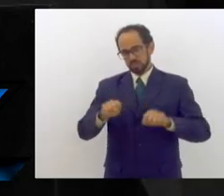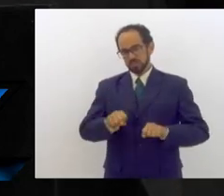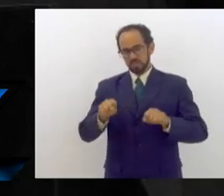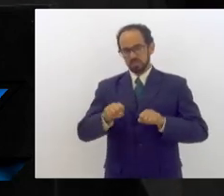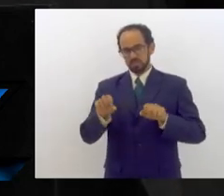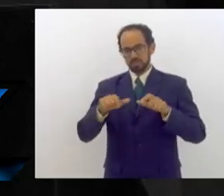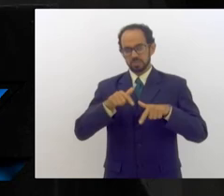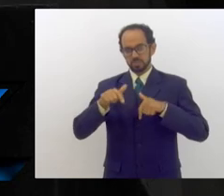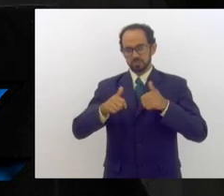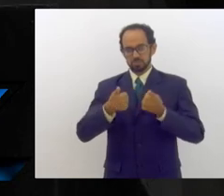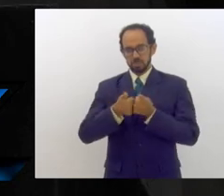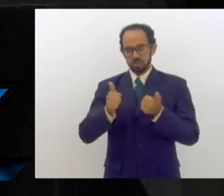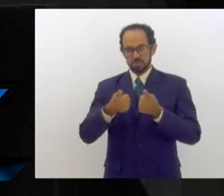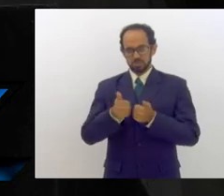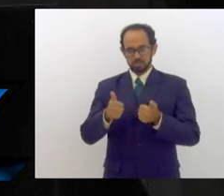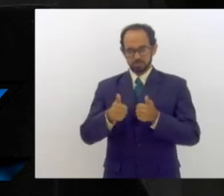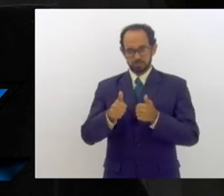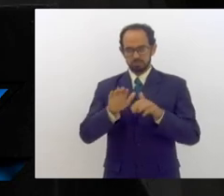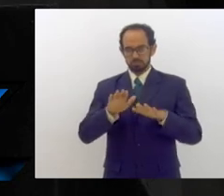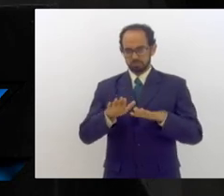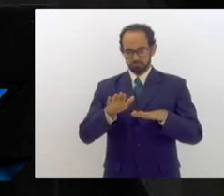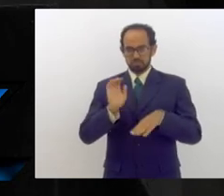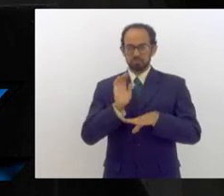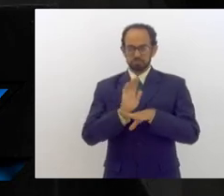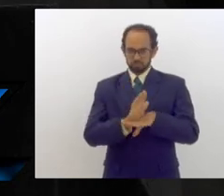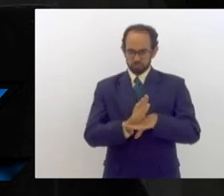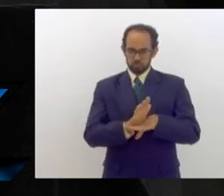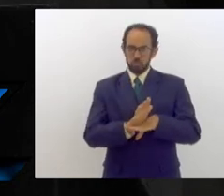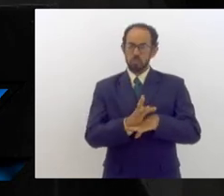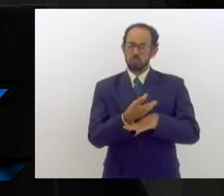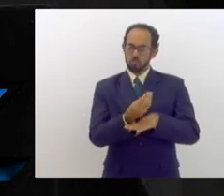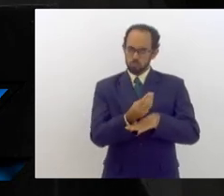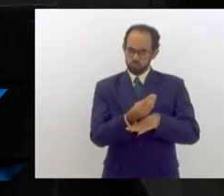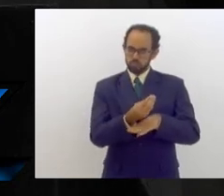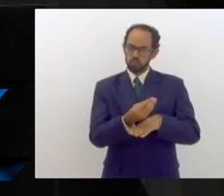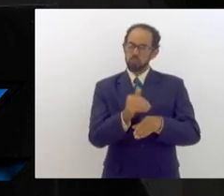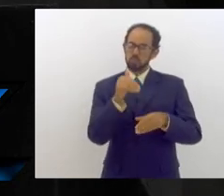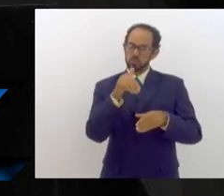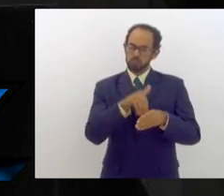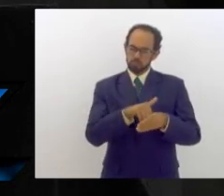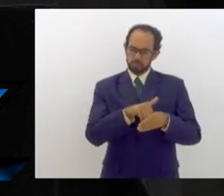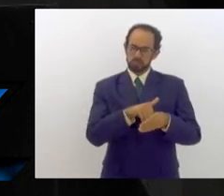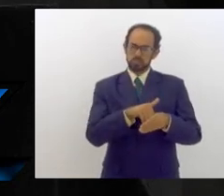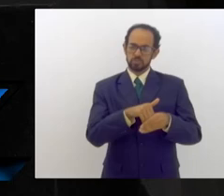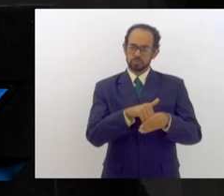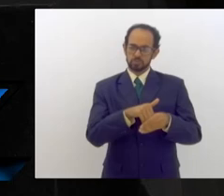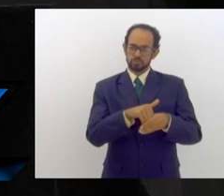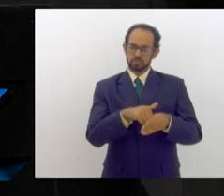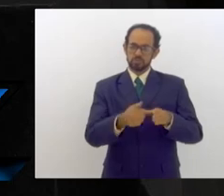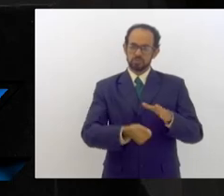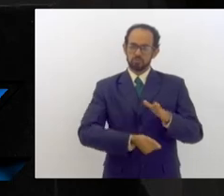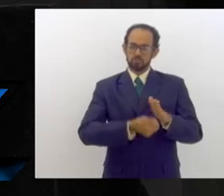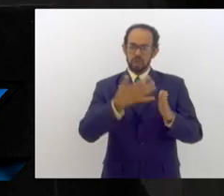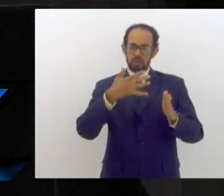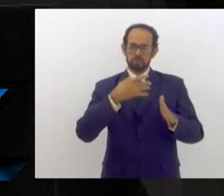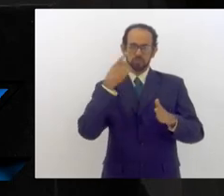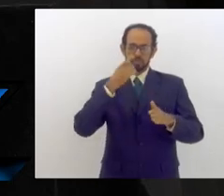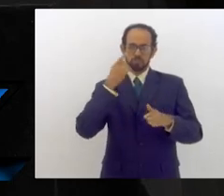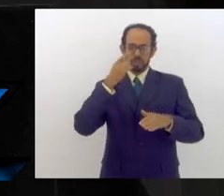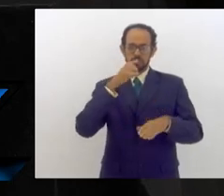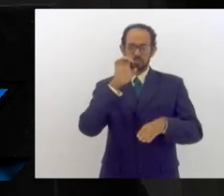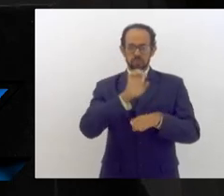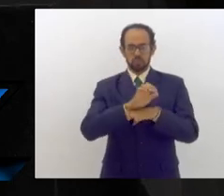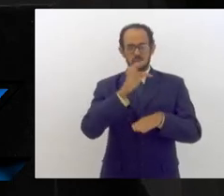transporte agora ajudou muito as eleições de muito Deputado Estadual